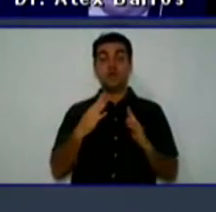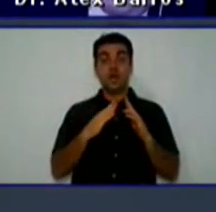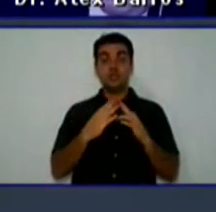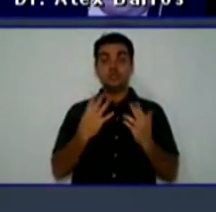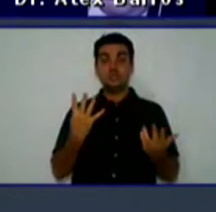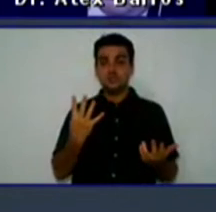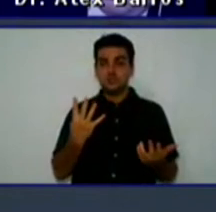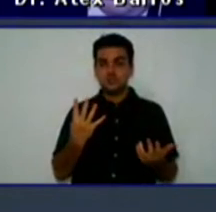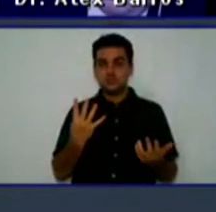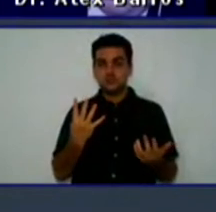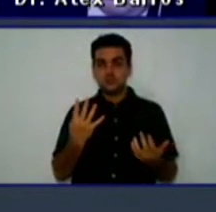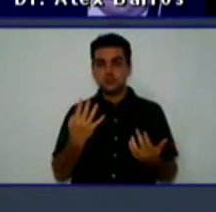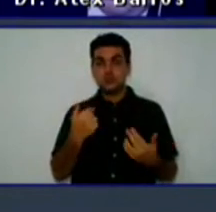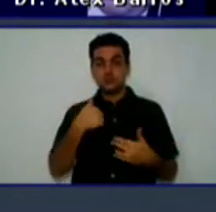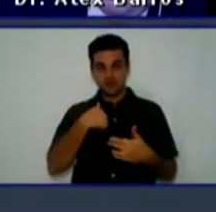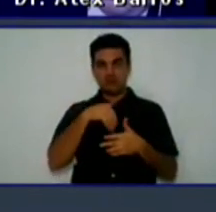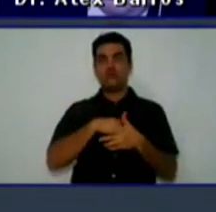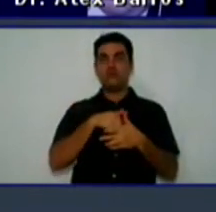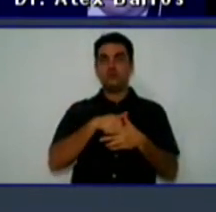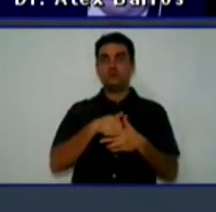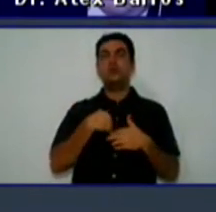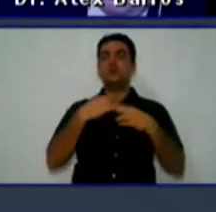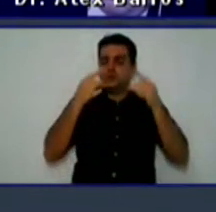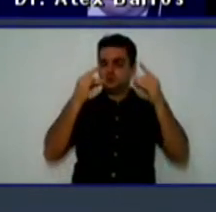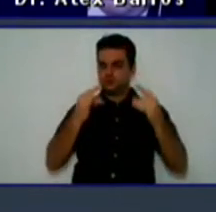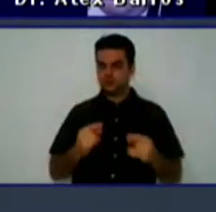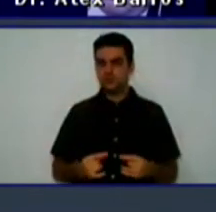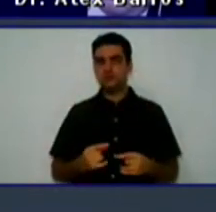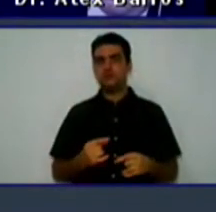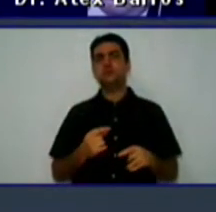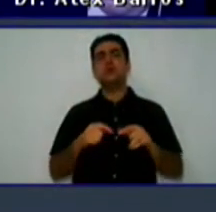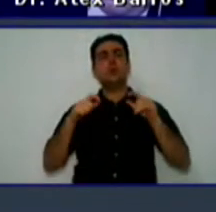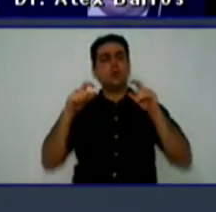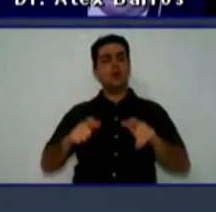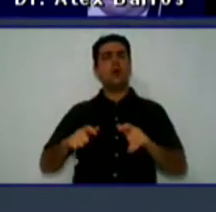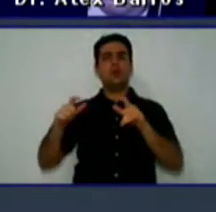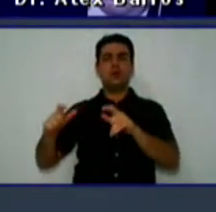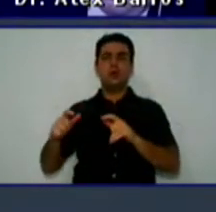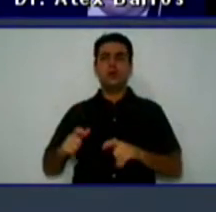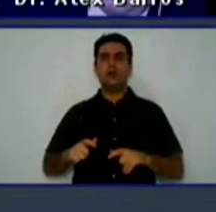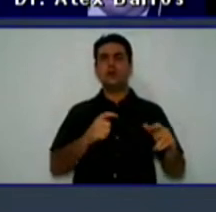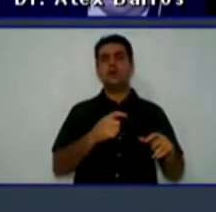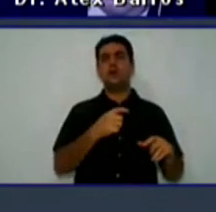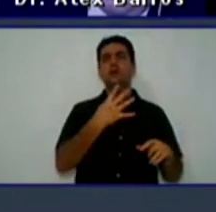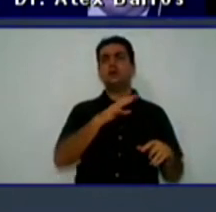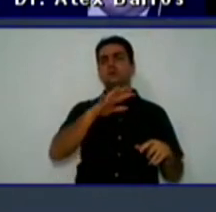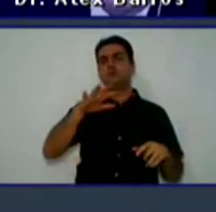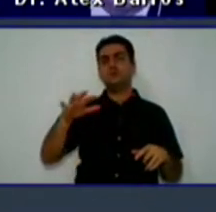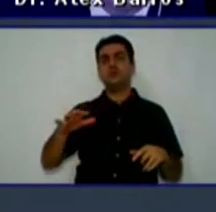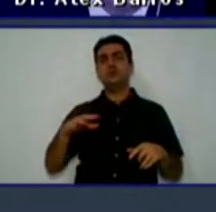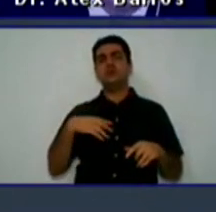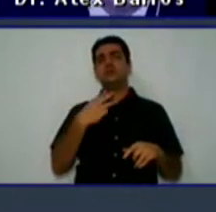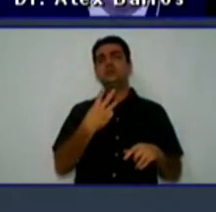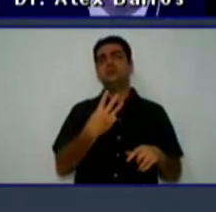aqui eu no meu voto eu descrevo, quadra 6, lote 23, o valor de